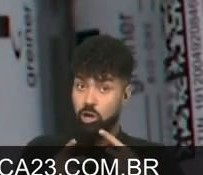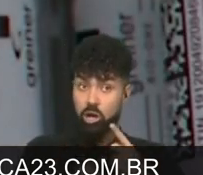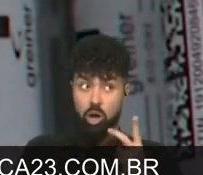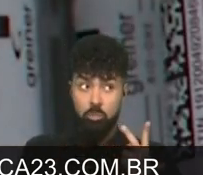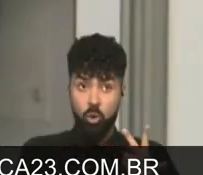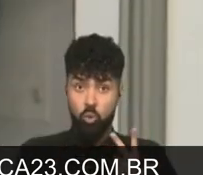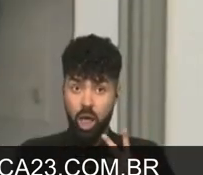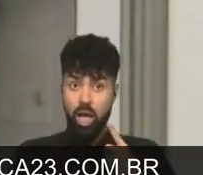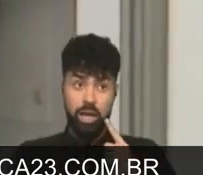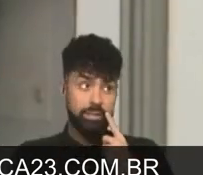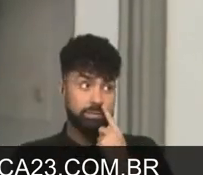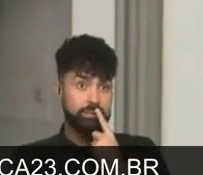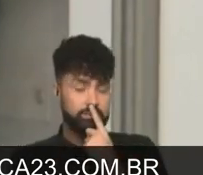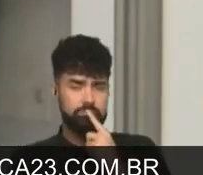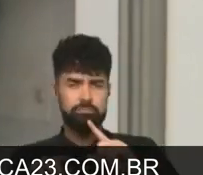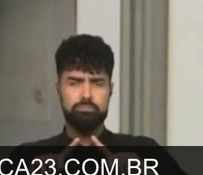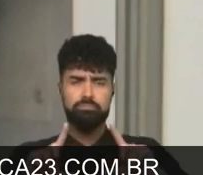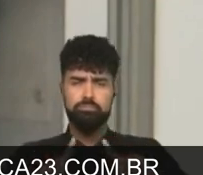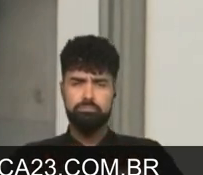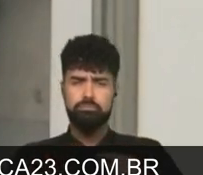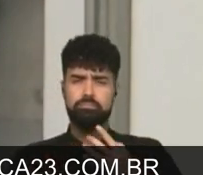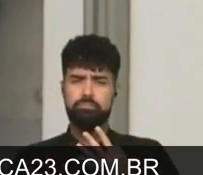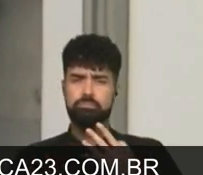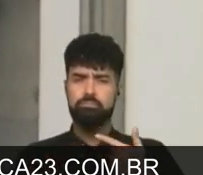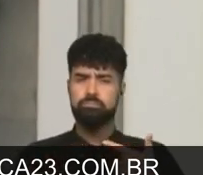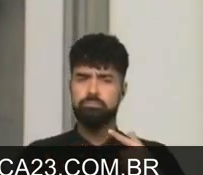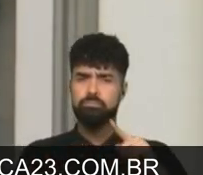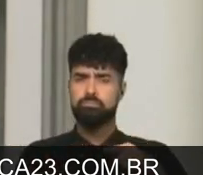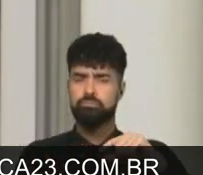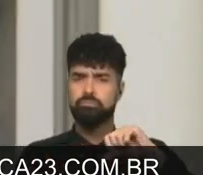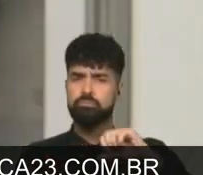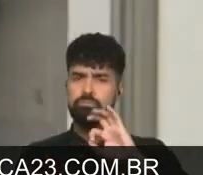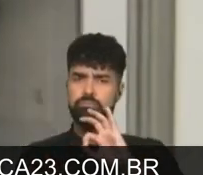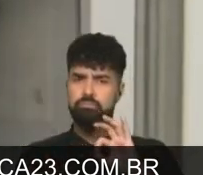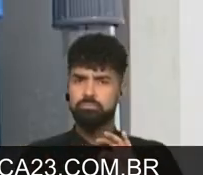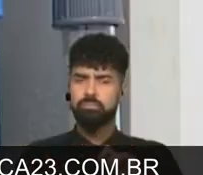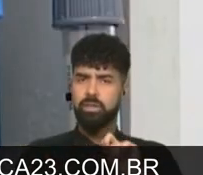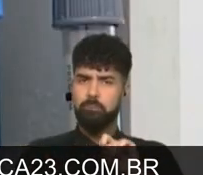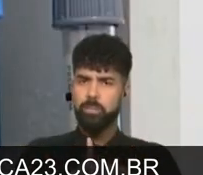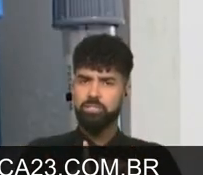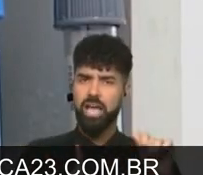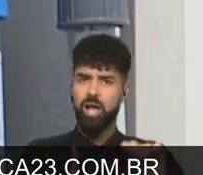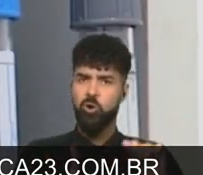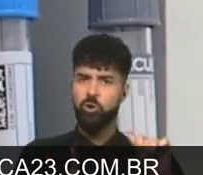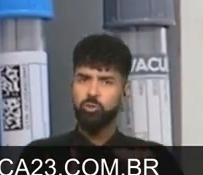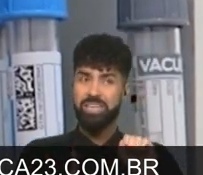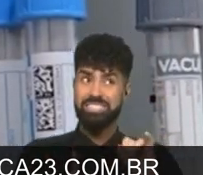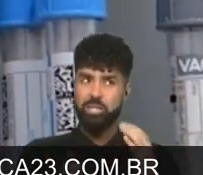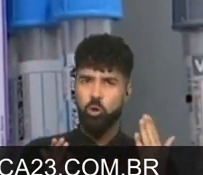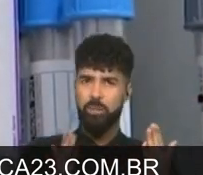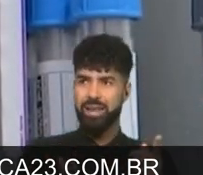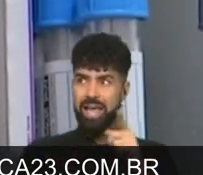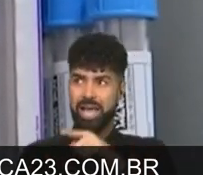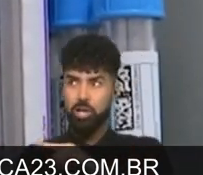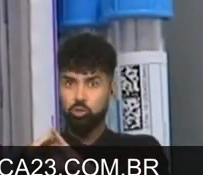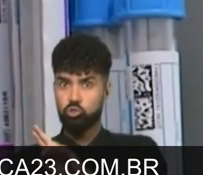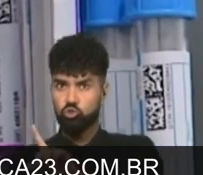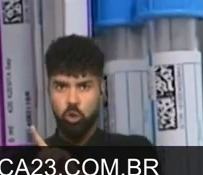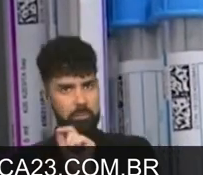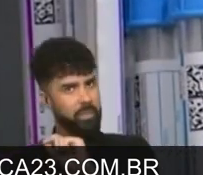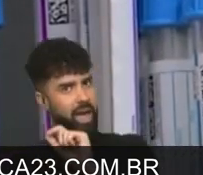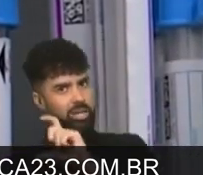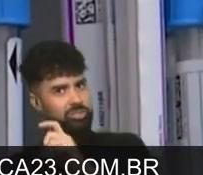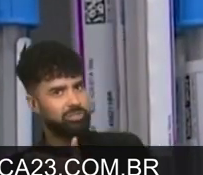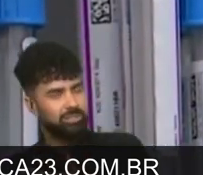caiu 42,9% neste mês de agosto se comparado a Julho mas a taxa